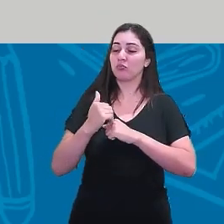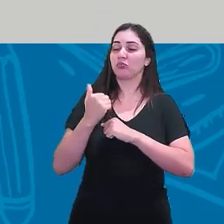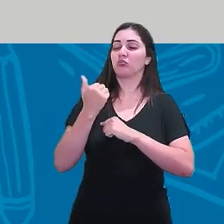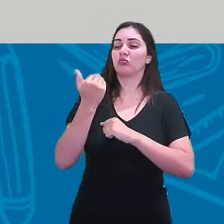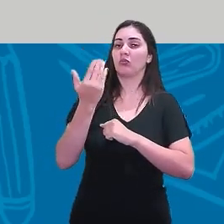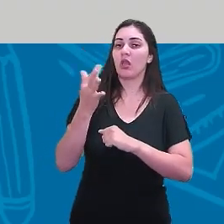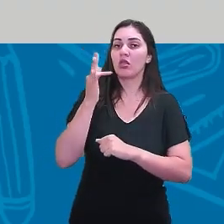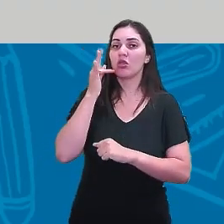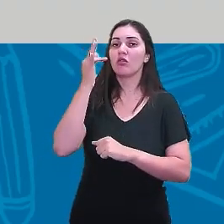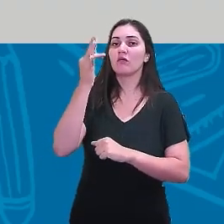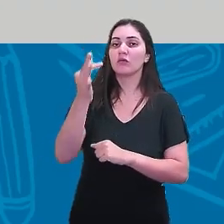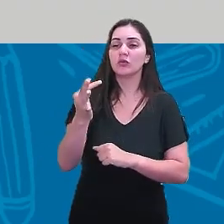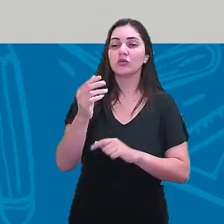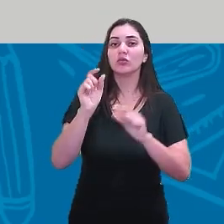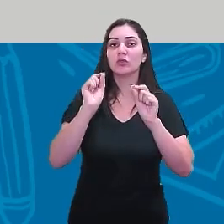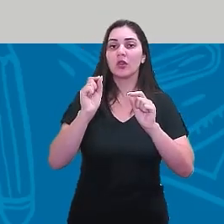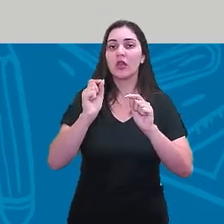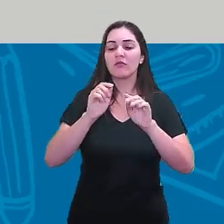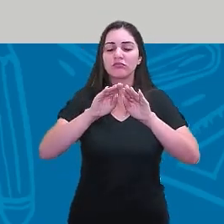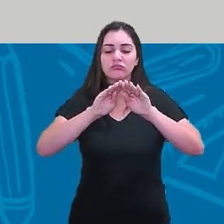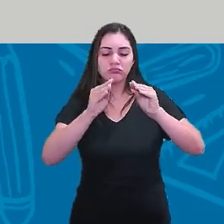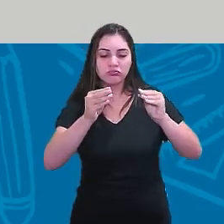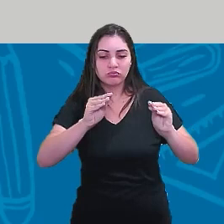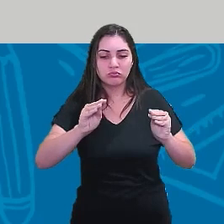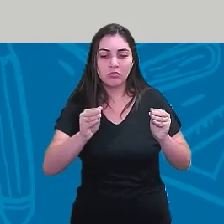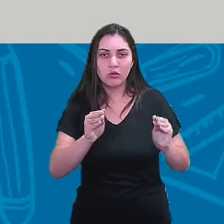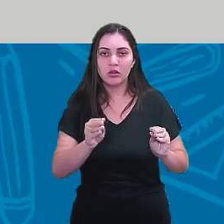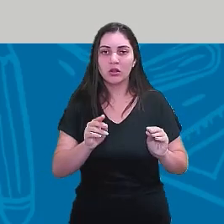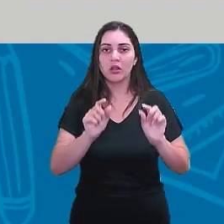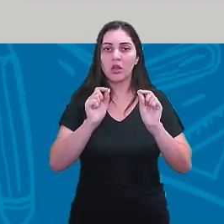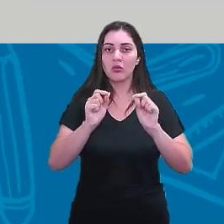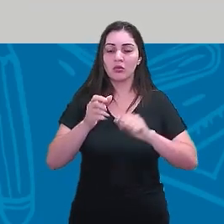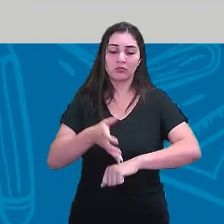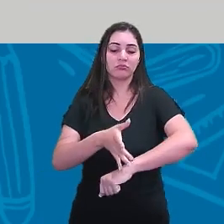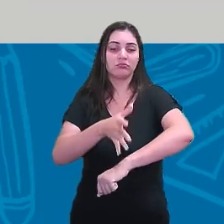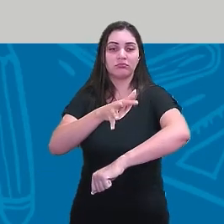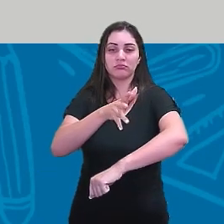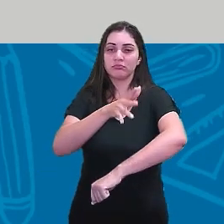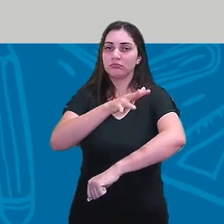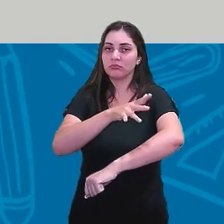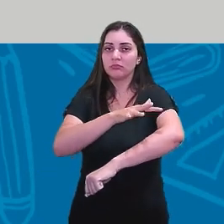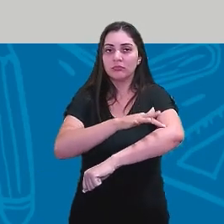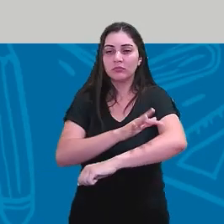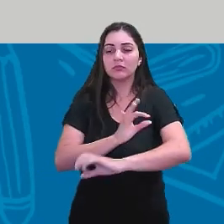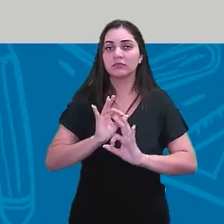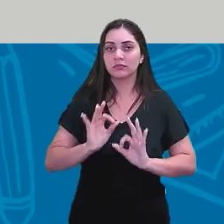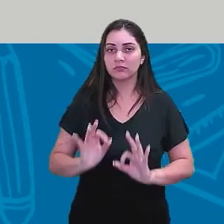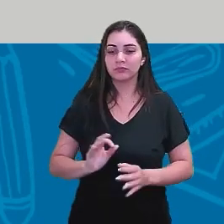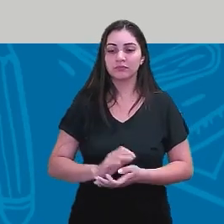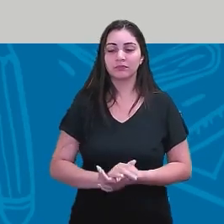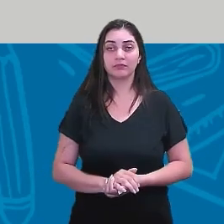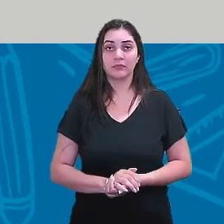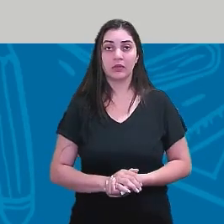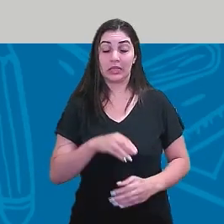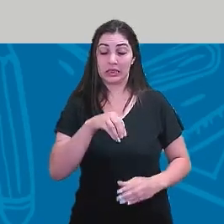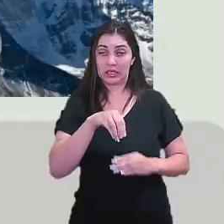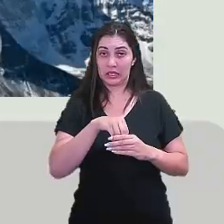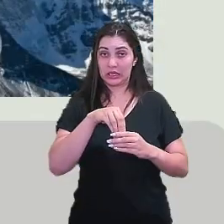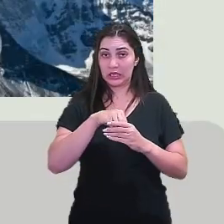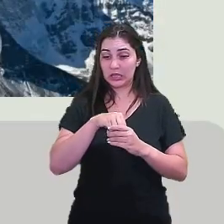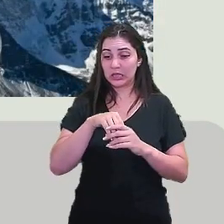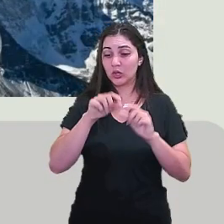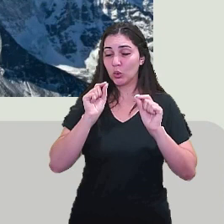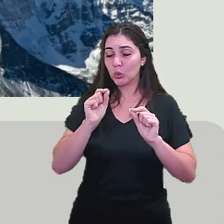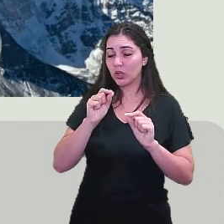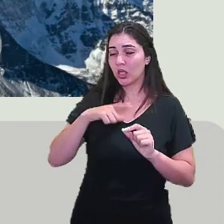né, no nosso terreno, vai modelar o nosso relevo. Aí vê só. Dentre as